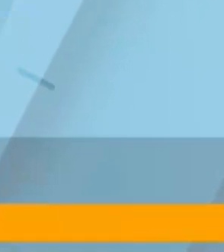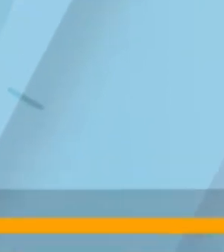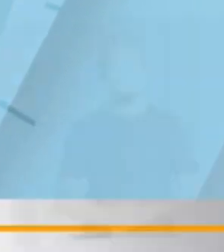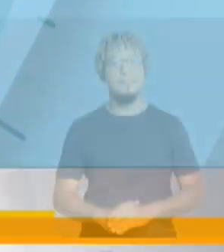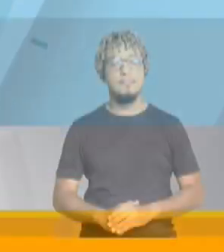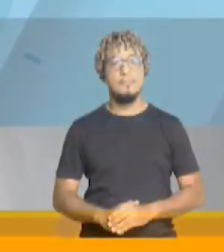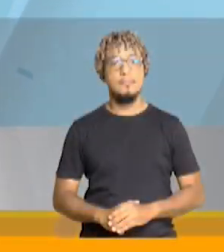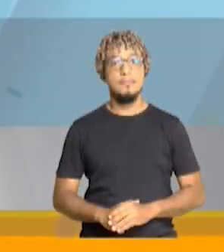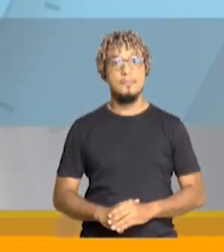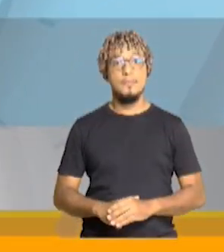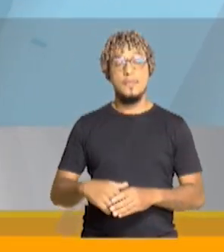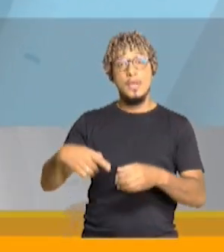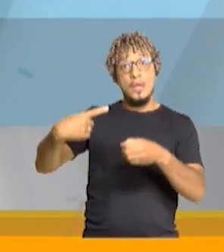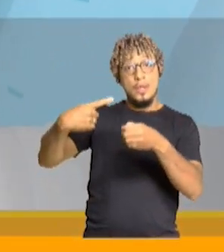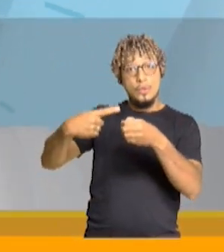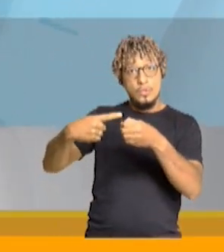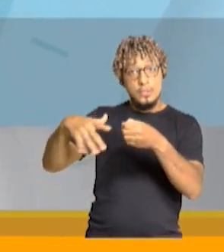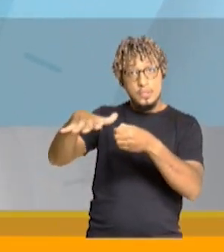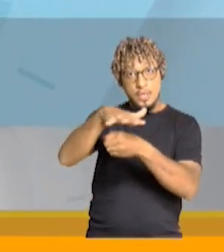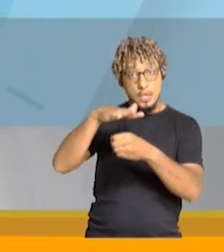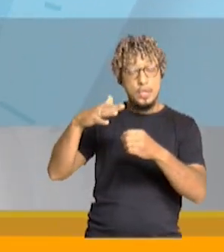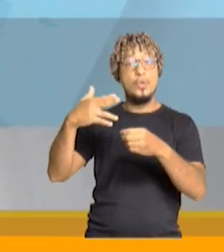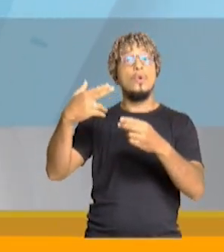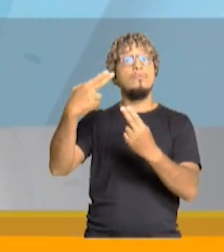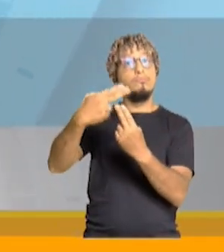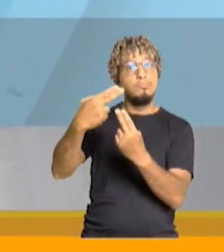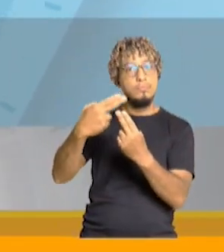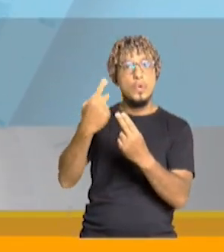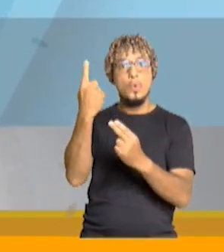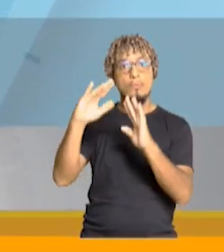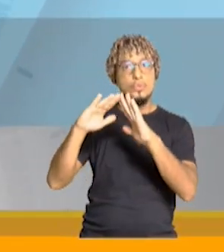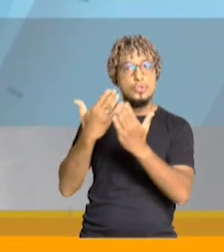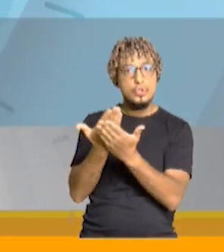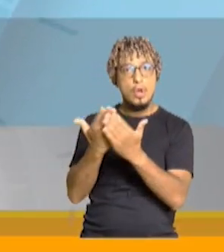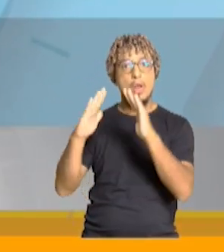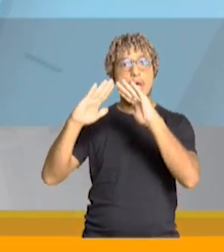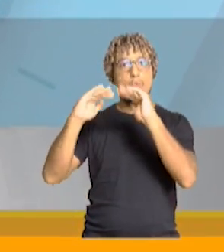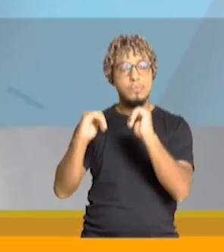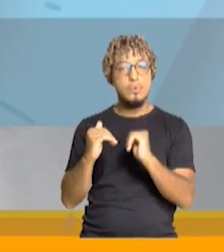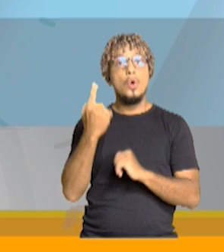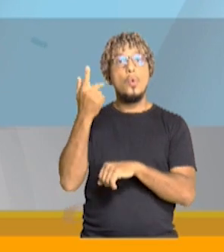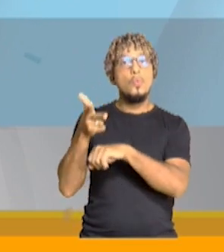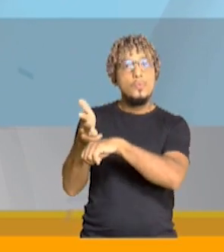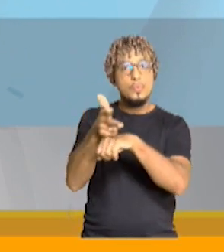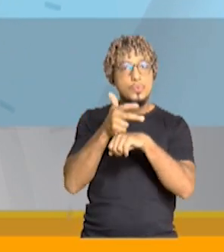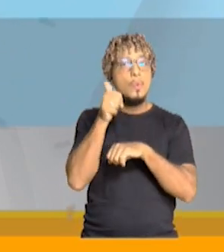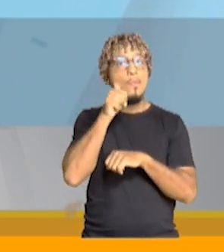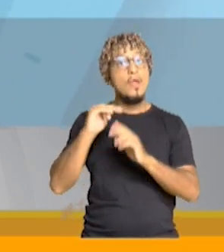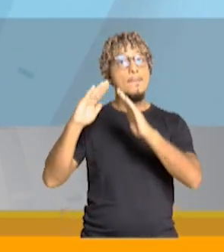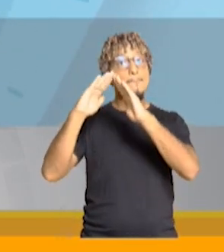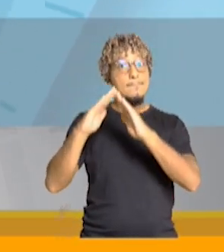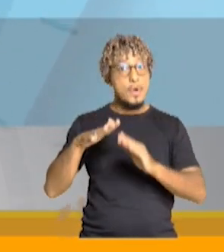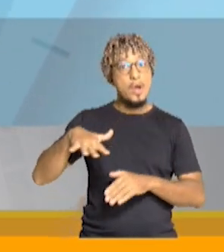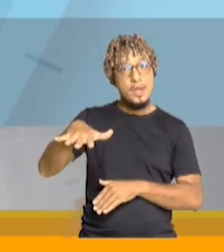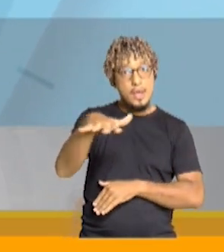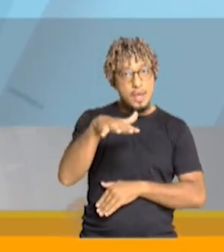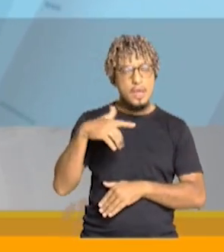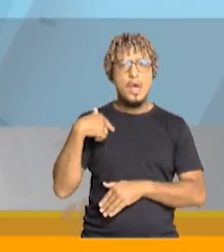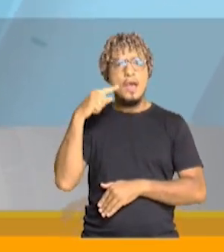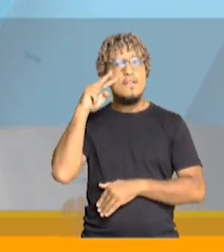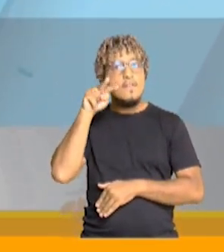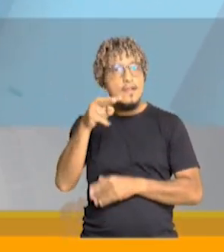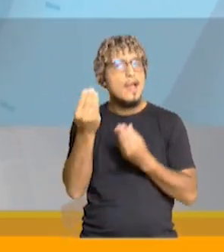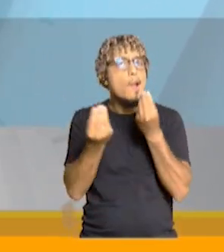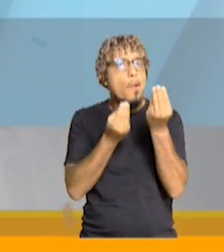na zona rural de Timon o telhado de uma escola desabou o filho de uma moradora da região é possível ver o estado